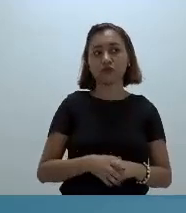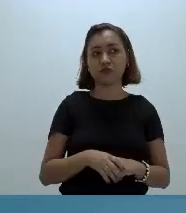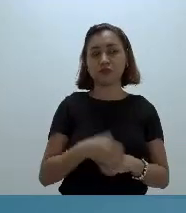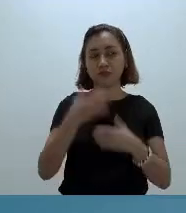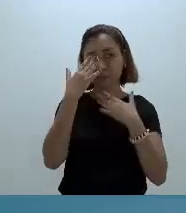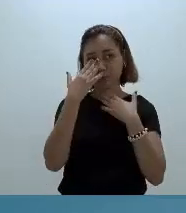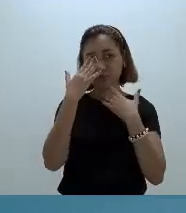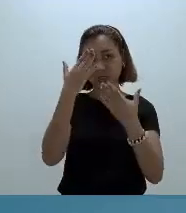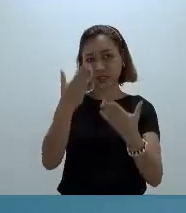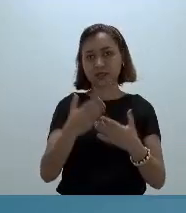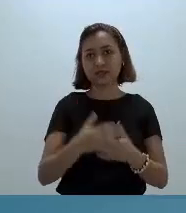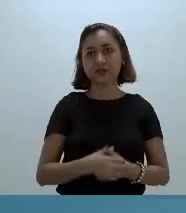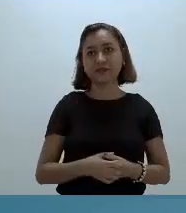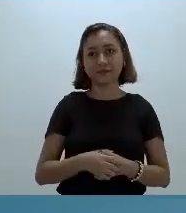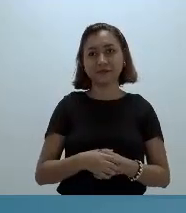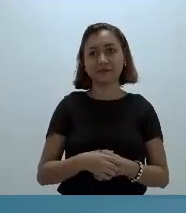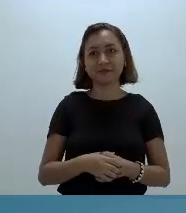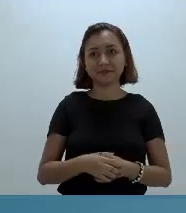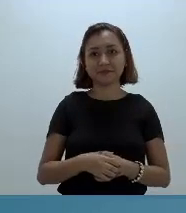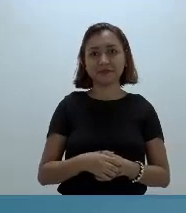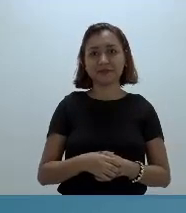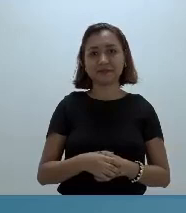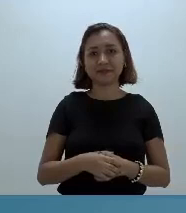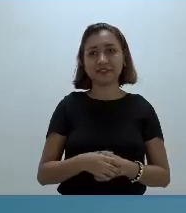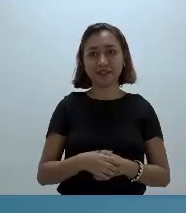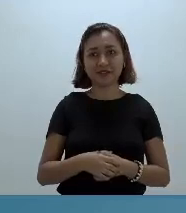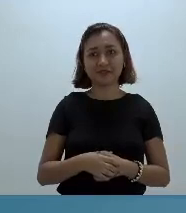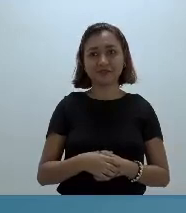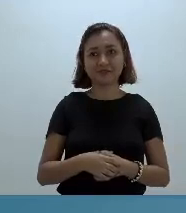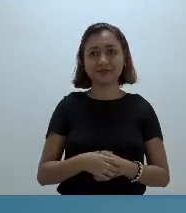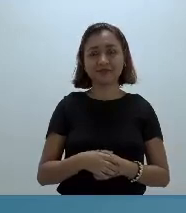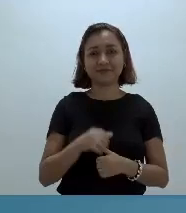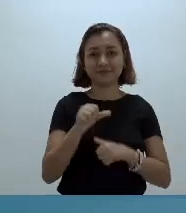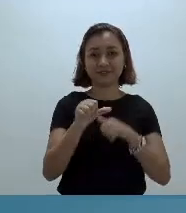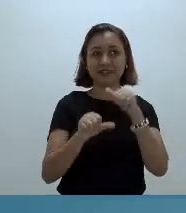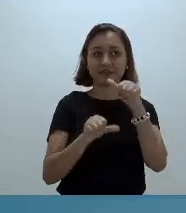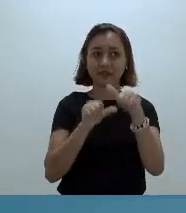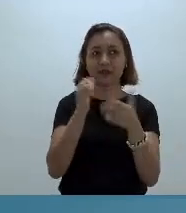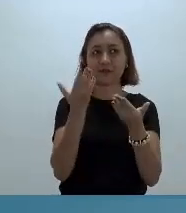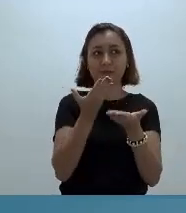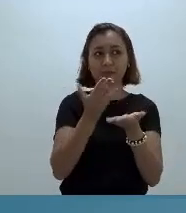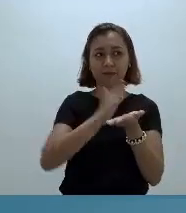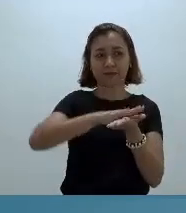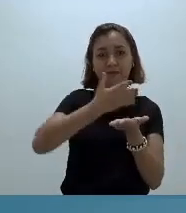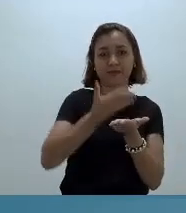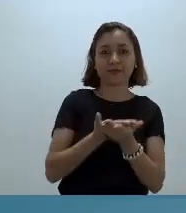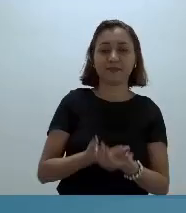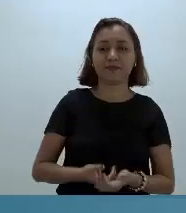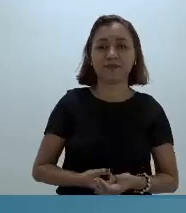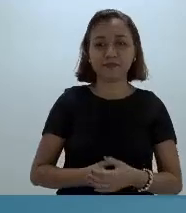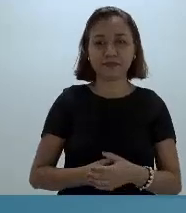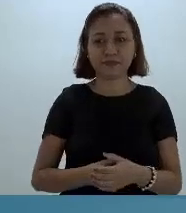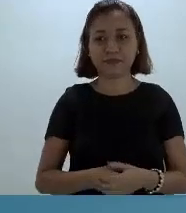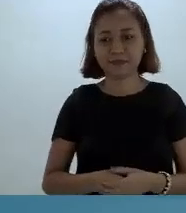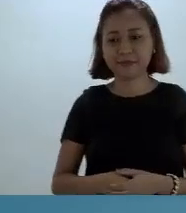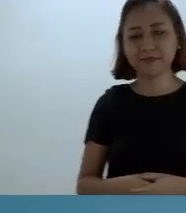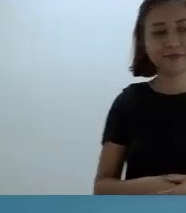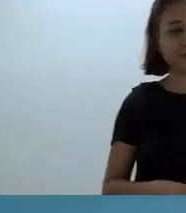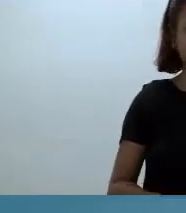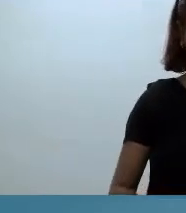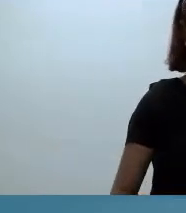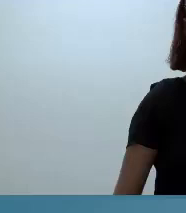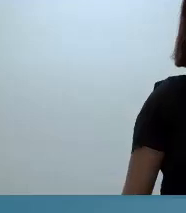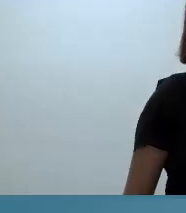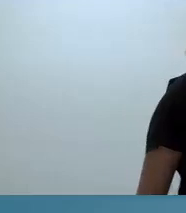e dizer que nós todos lhe abraçamos. A senhora sabe que é uma pessoa muito